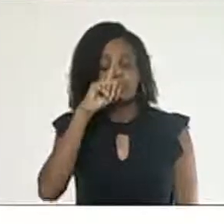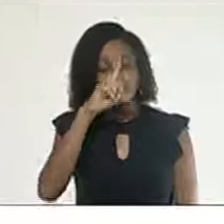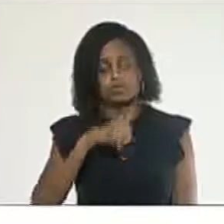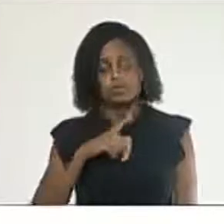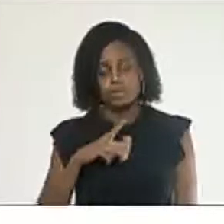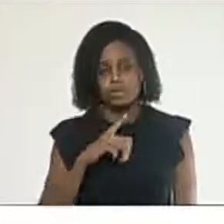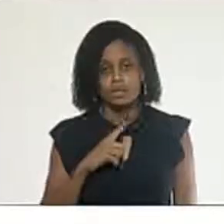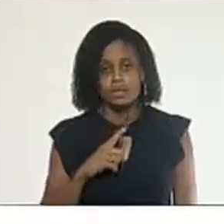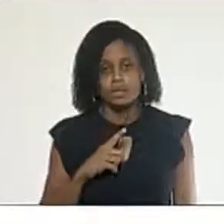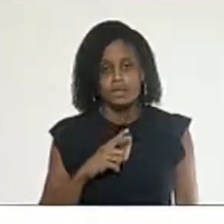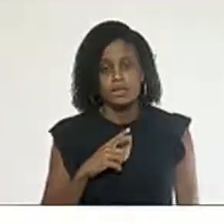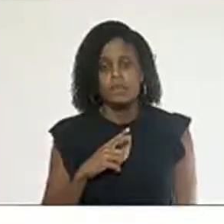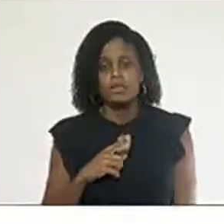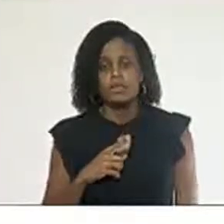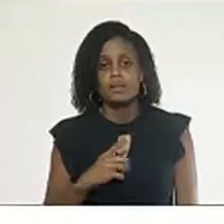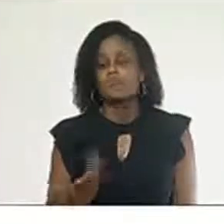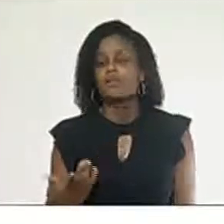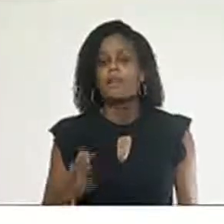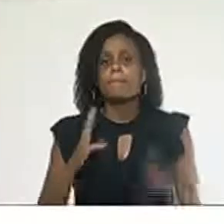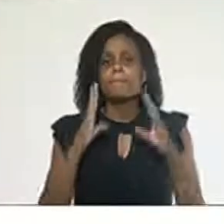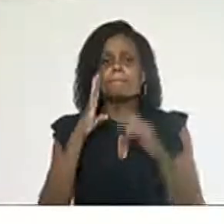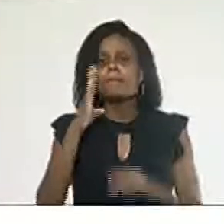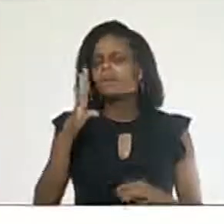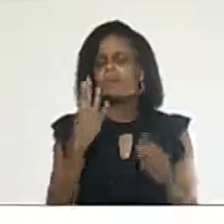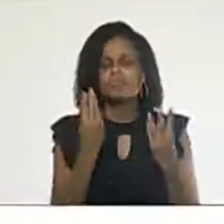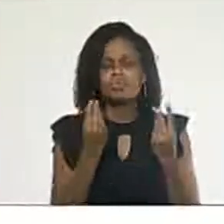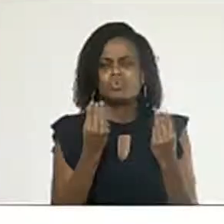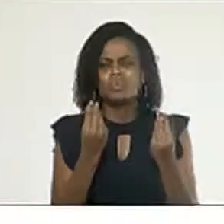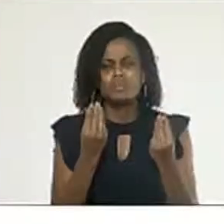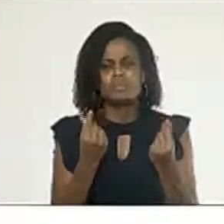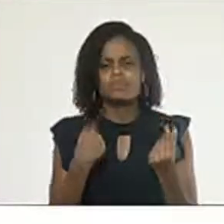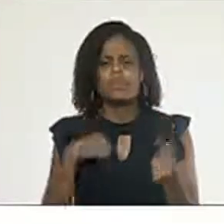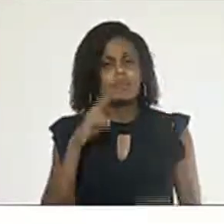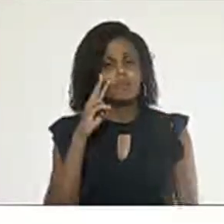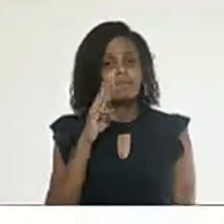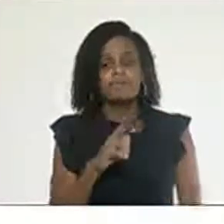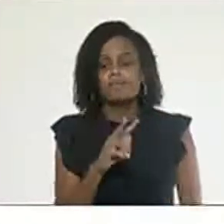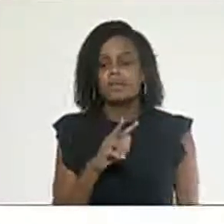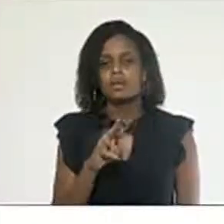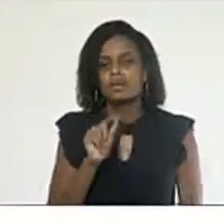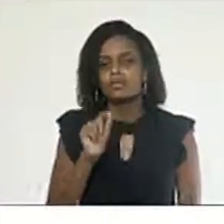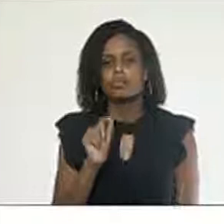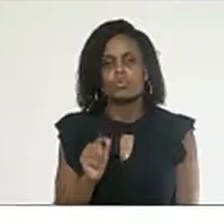E isso é um dos pontos mais sensíveis até, quando a gente olha com o que está sendo